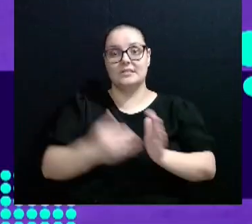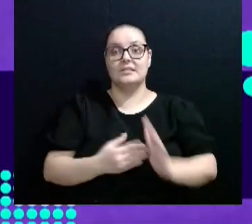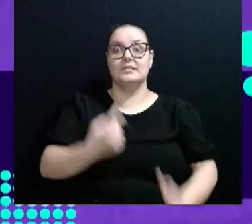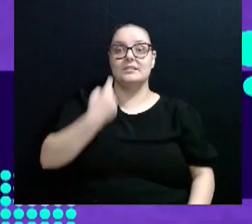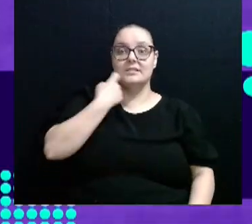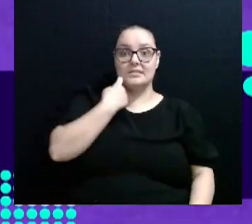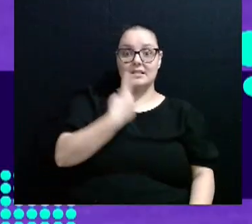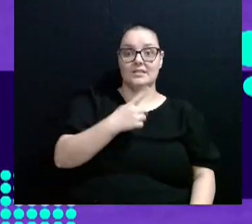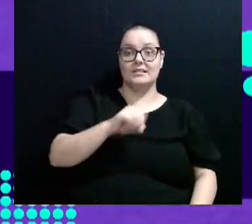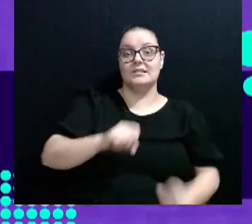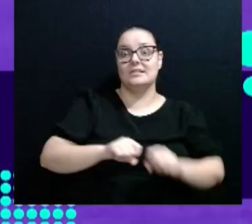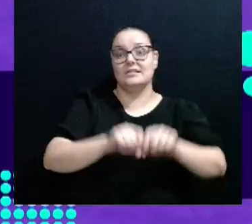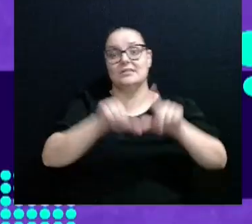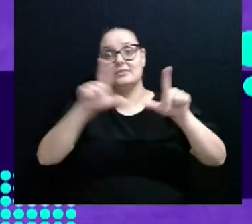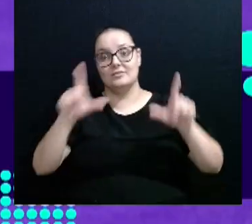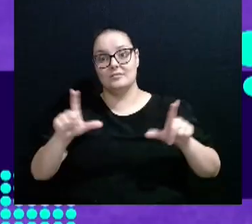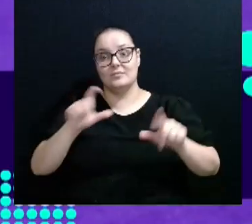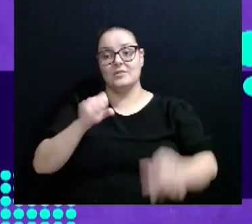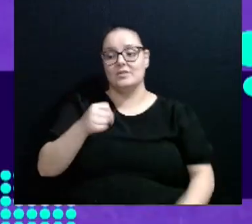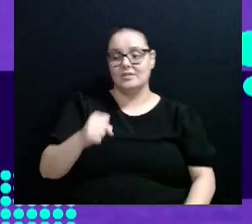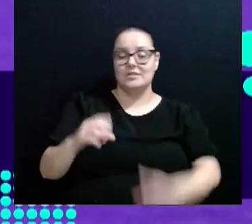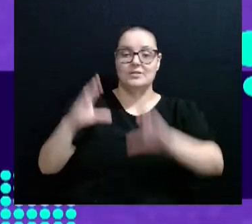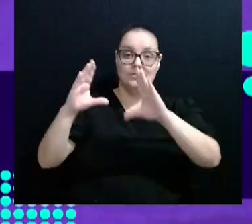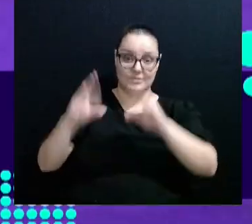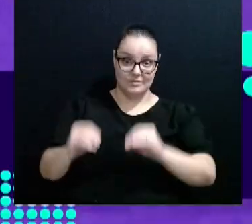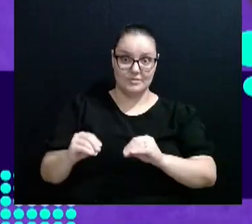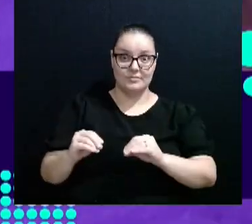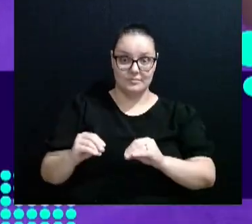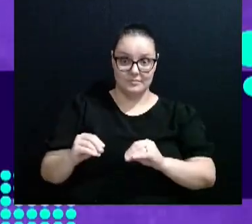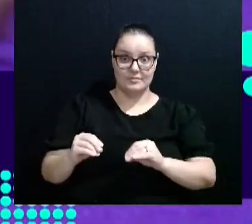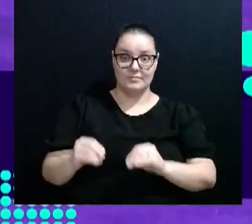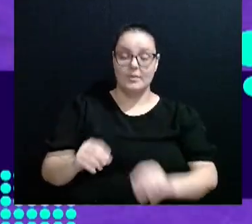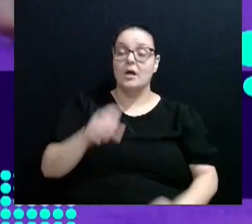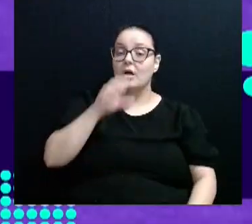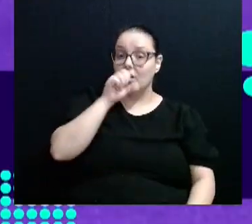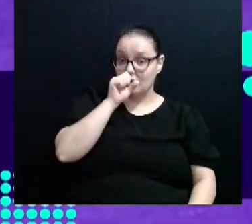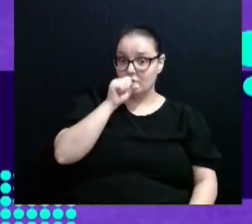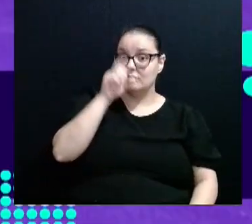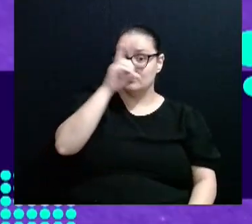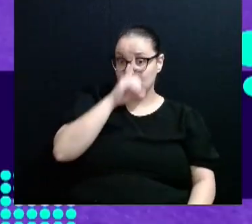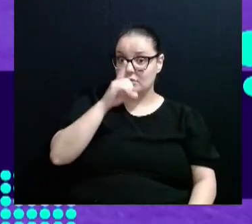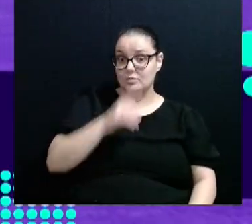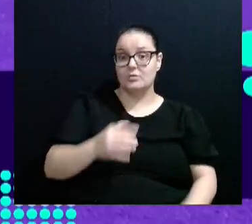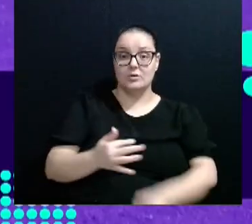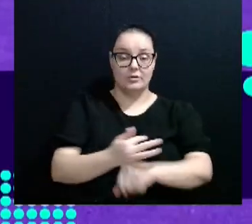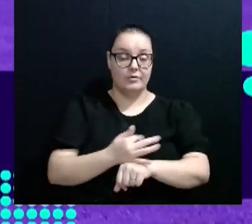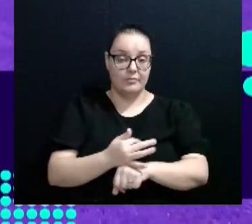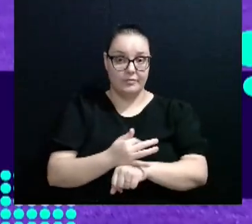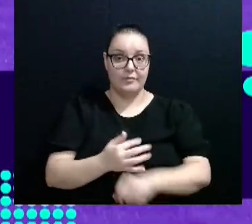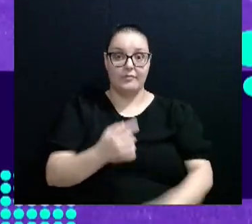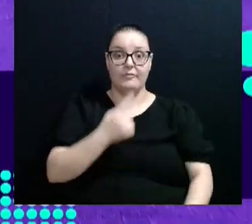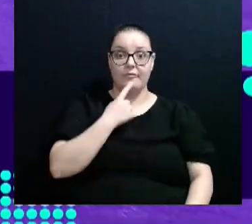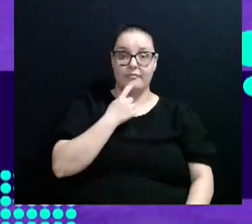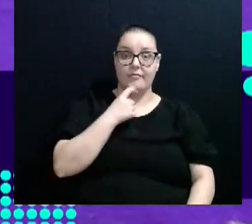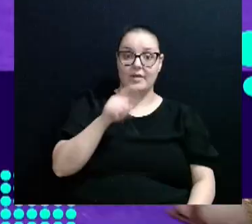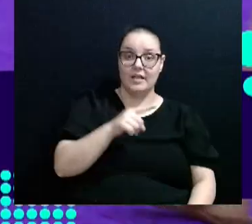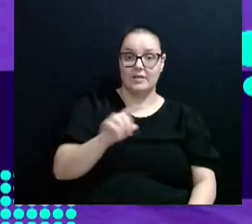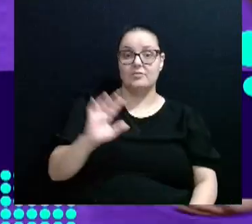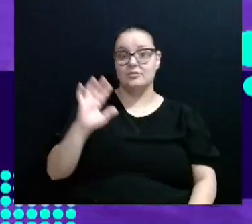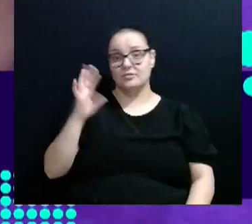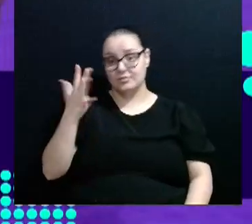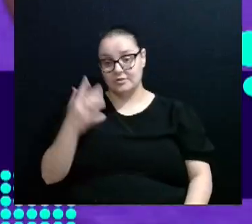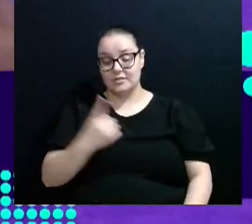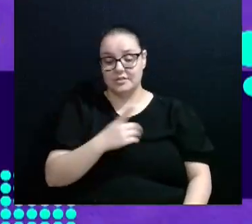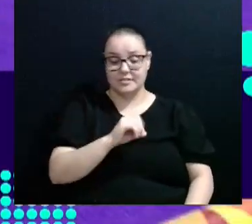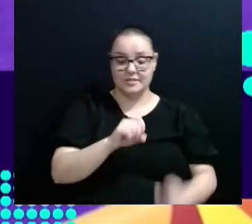manhã e às 8 horas da noite. Aos sábados, domingos e feriado, a atividade acontece às 10 horas da manhã e